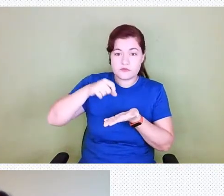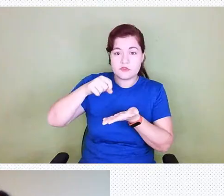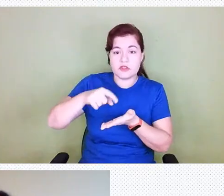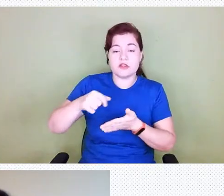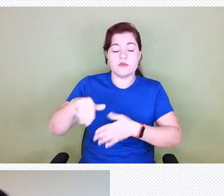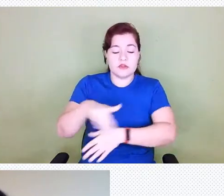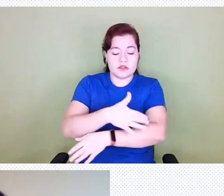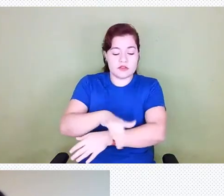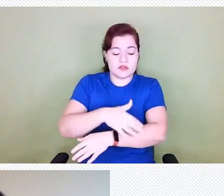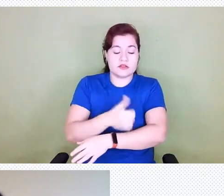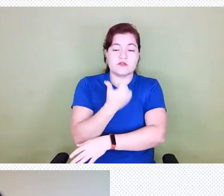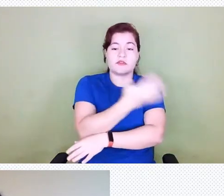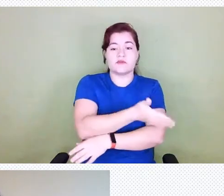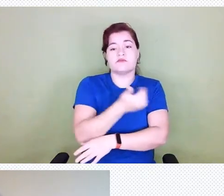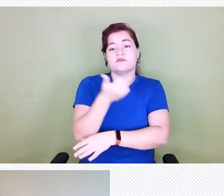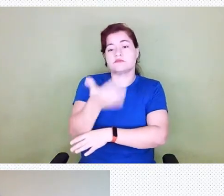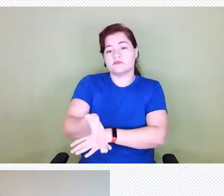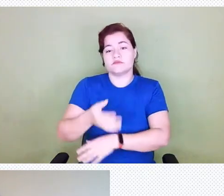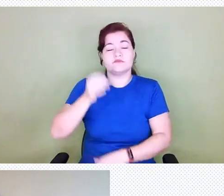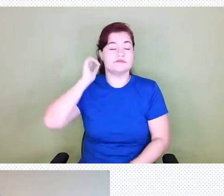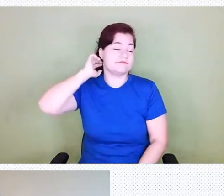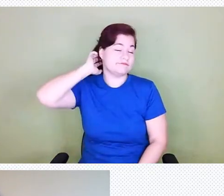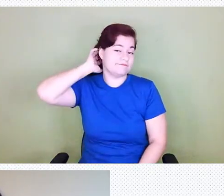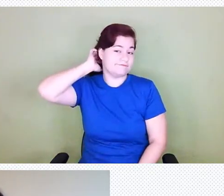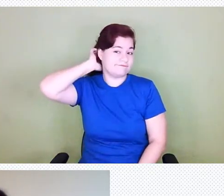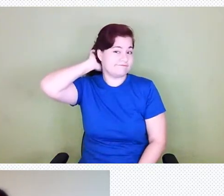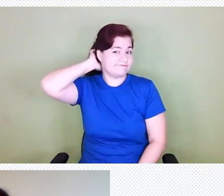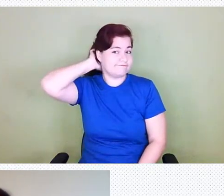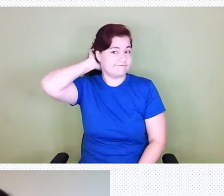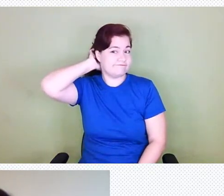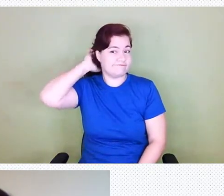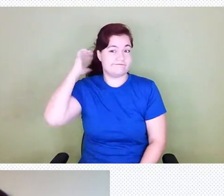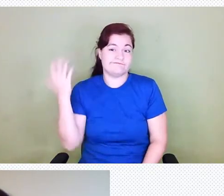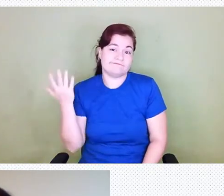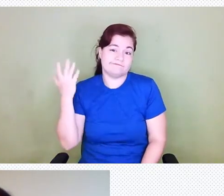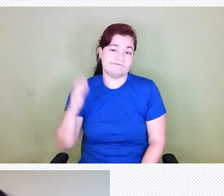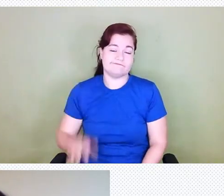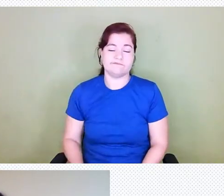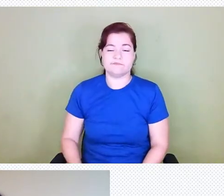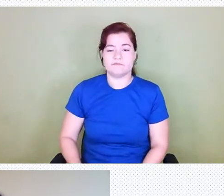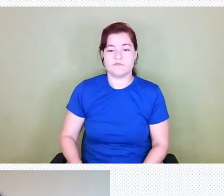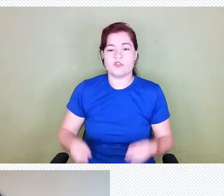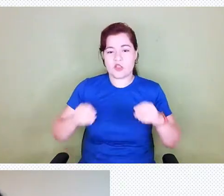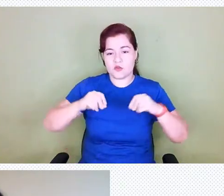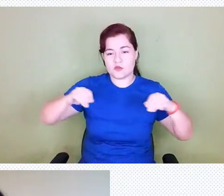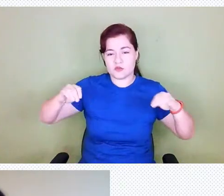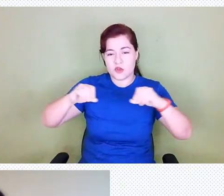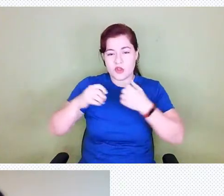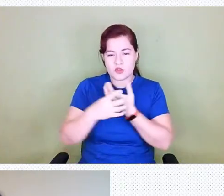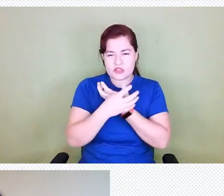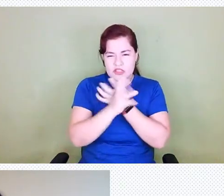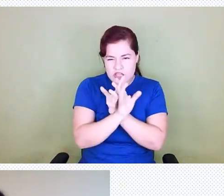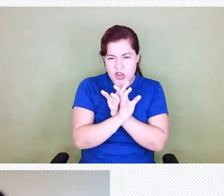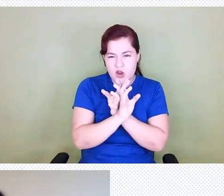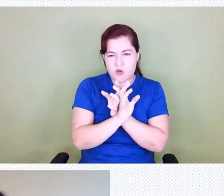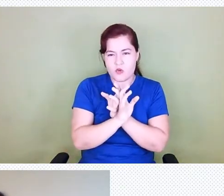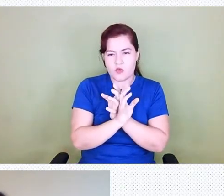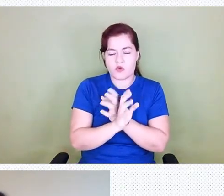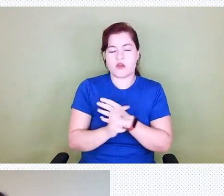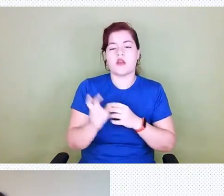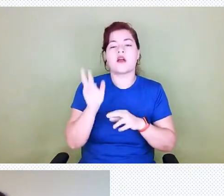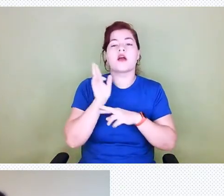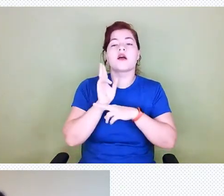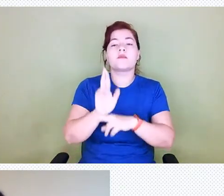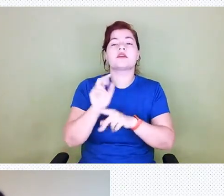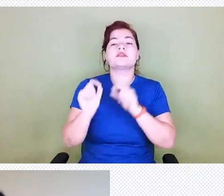beira do caminho. Os solos áridos, que são os secos, representam